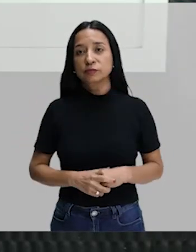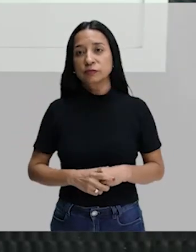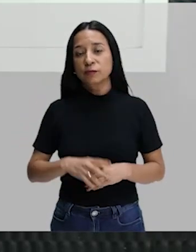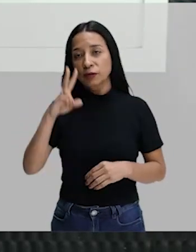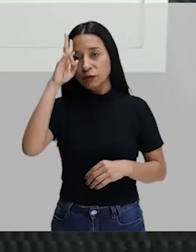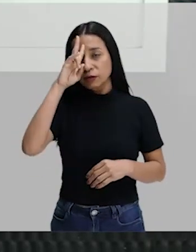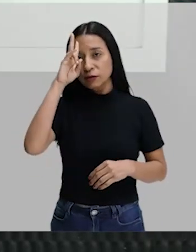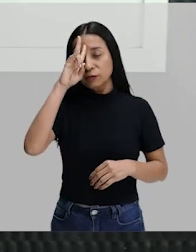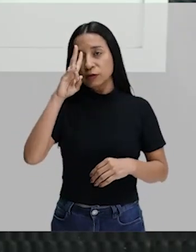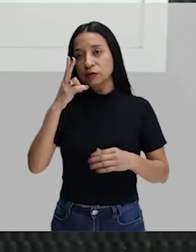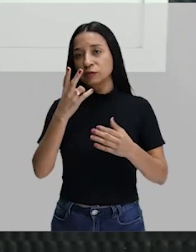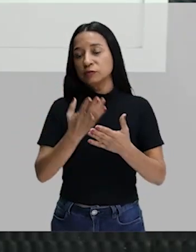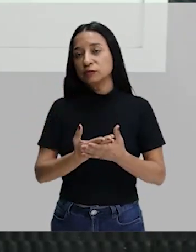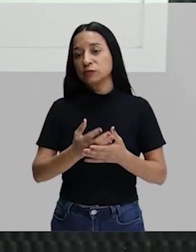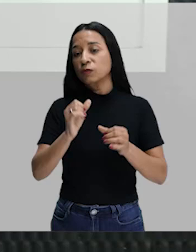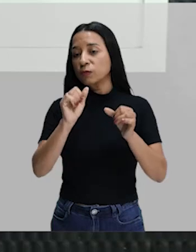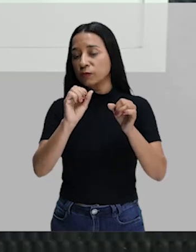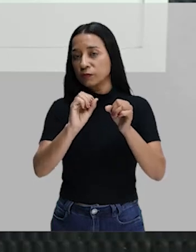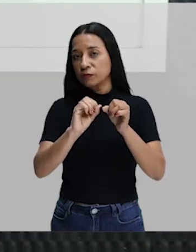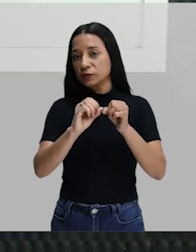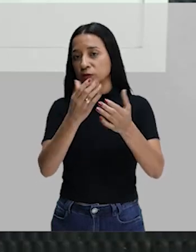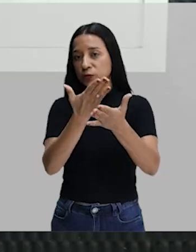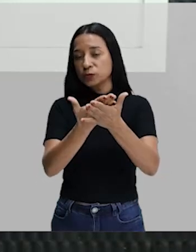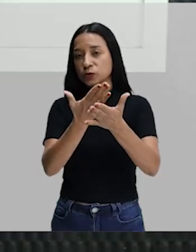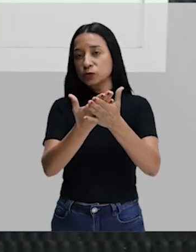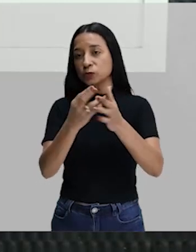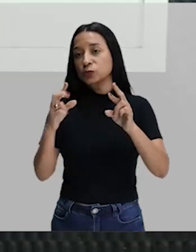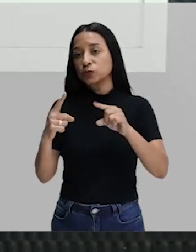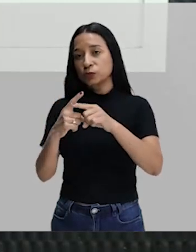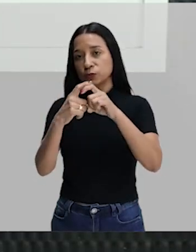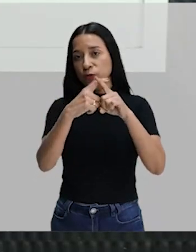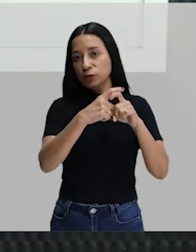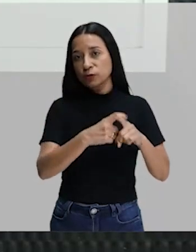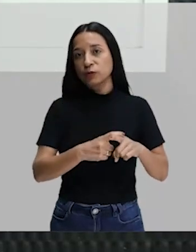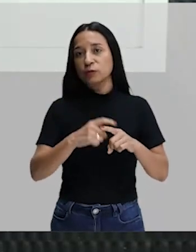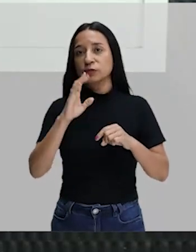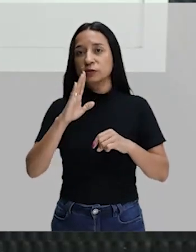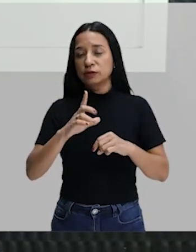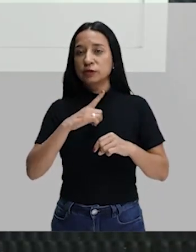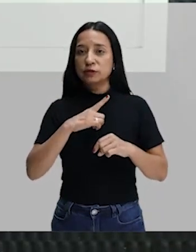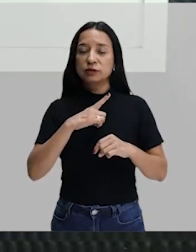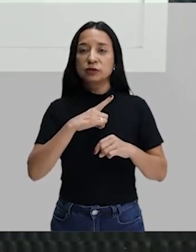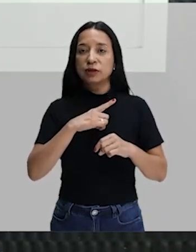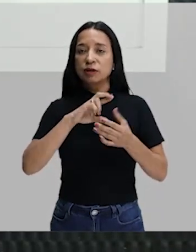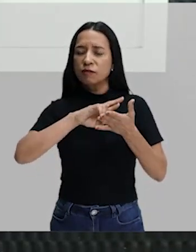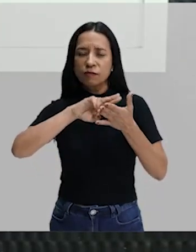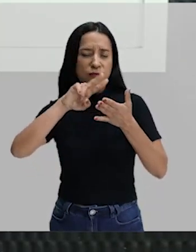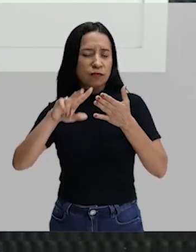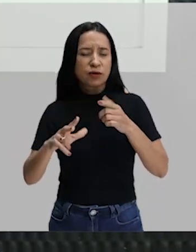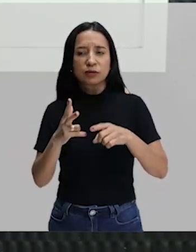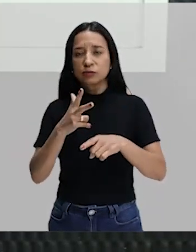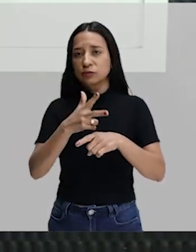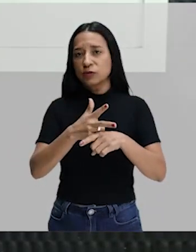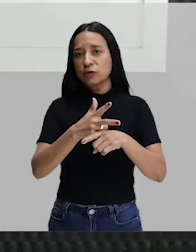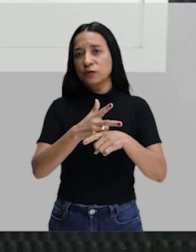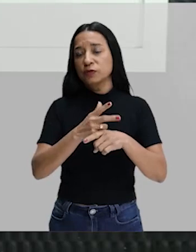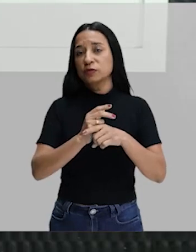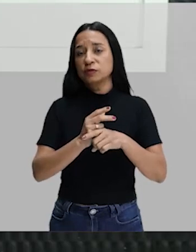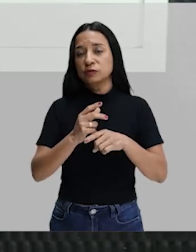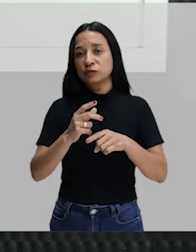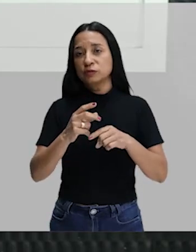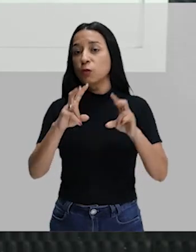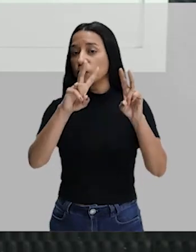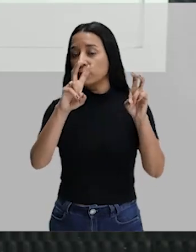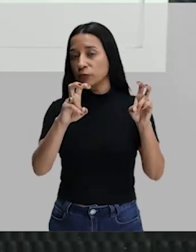Só lembrando que nós estamos fazendo o estudo dos polinômios, né? Já tem aí vários vídeos gravados sobre esse assunto,